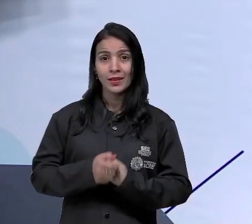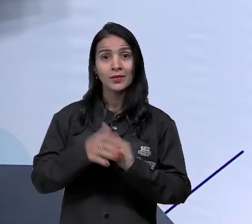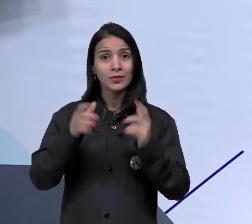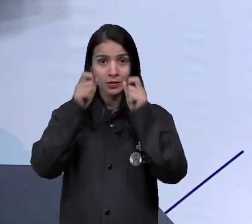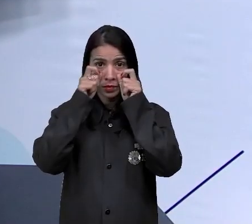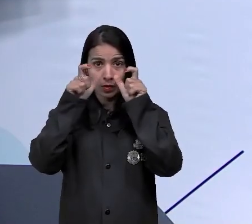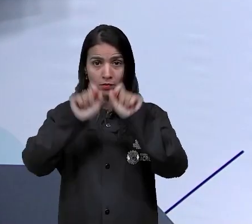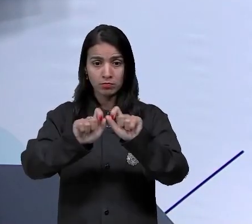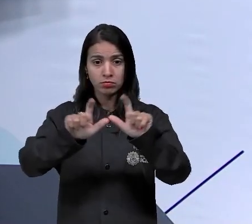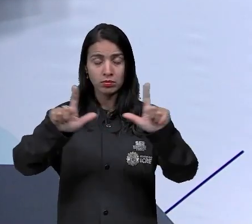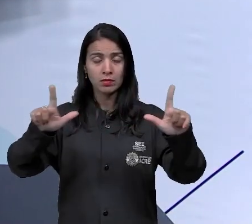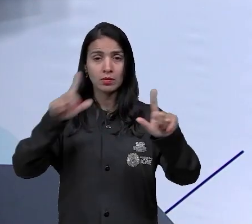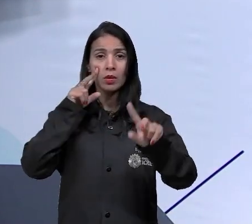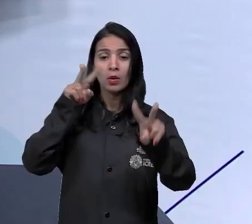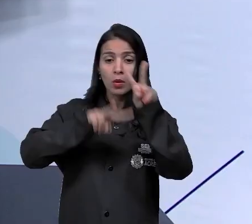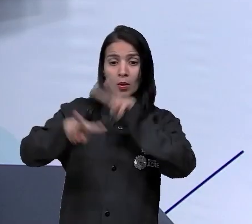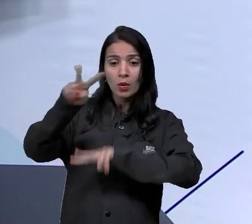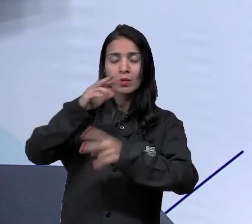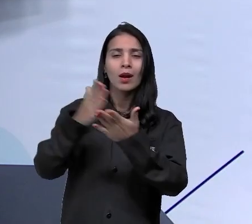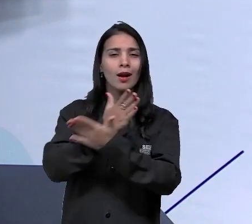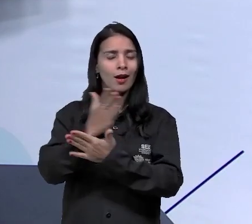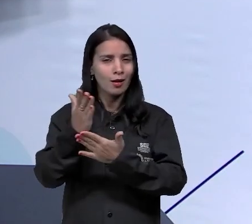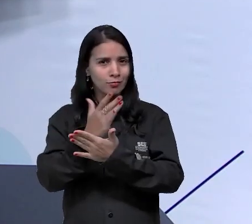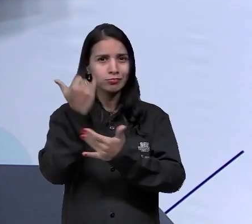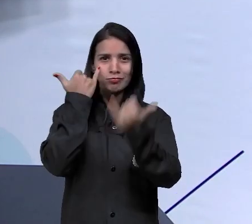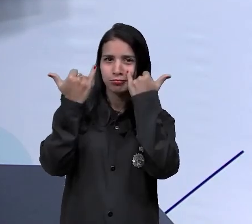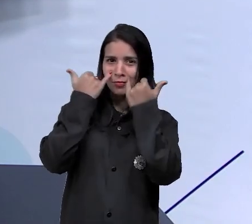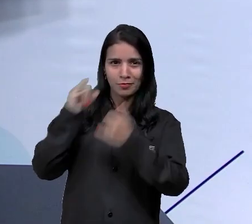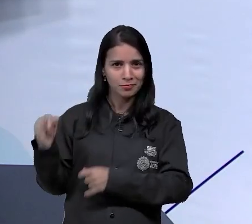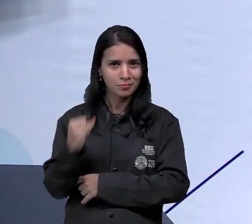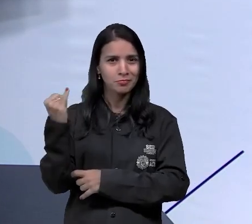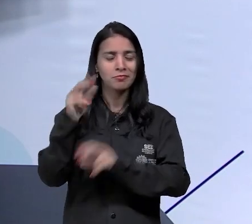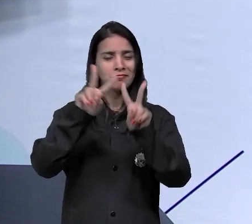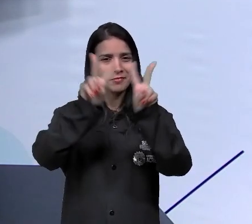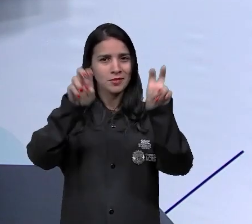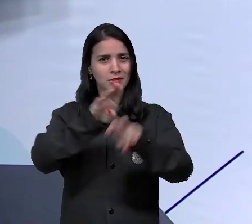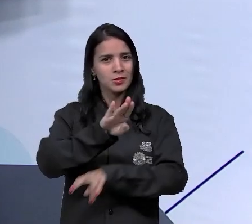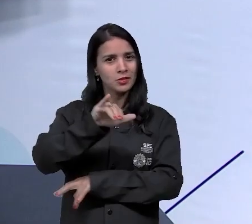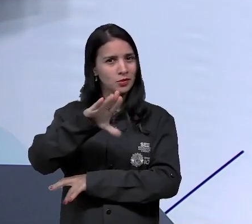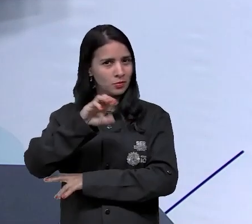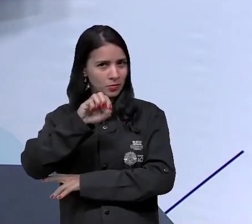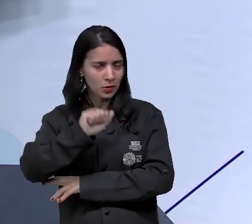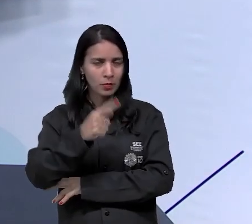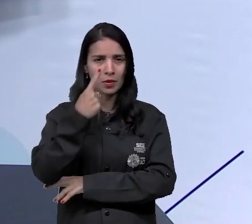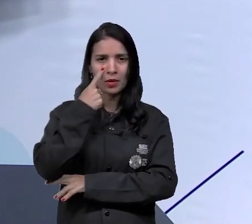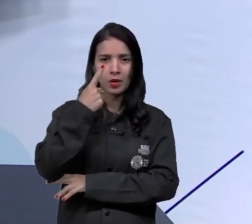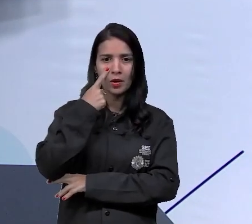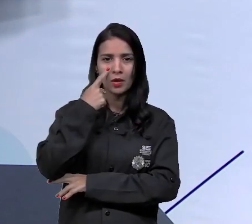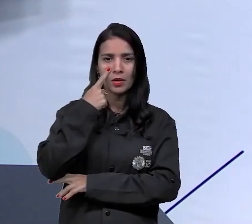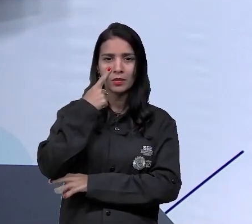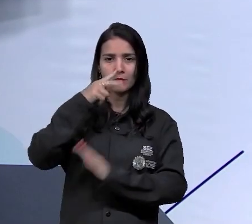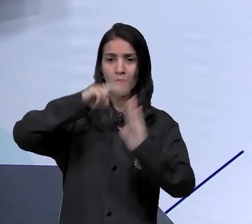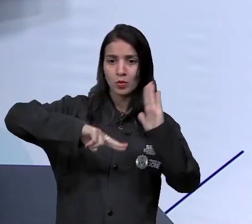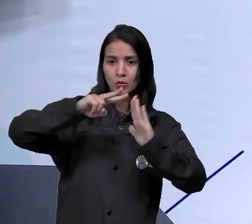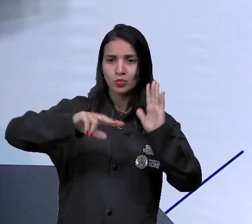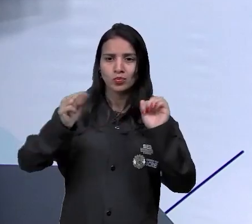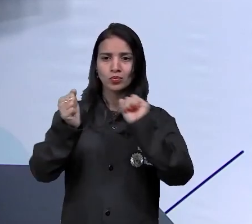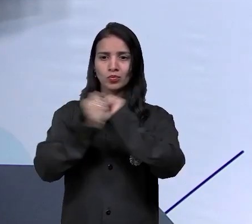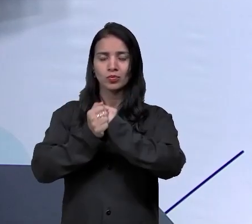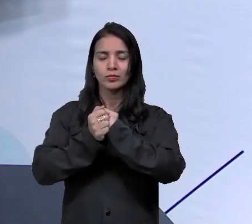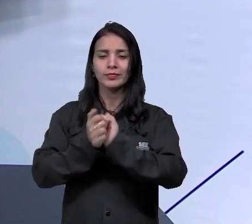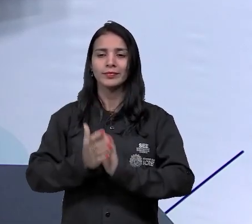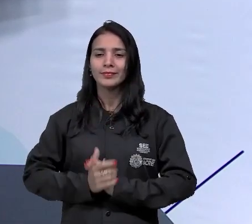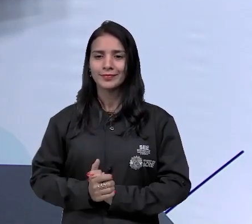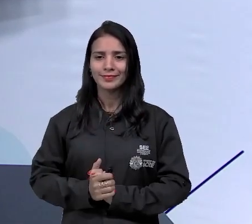Observar algumas informações importantes sobre os biomas brasileiros. Vamos lá então? Olha só, pessoal, leitura aqui junto comigo.